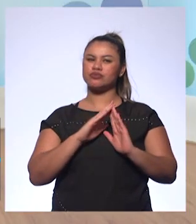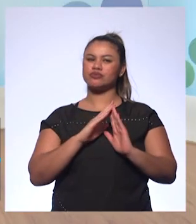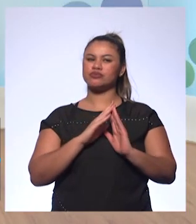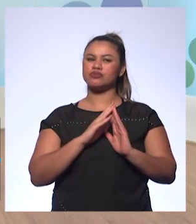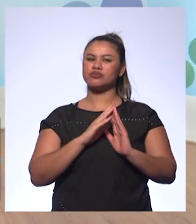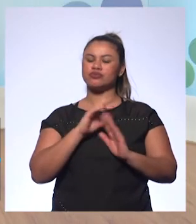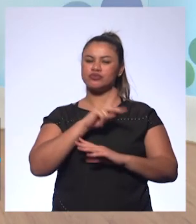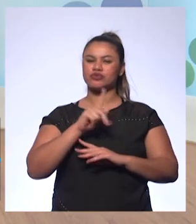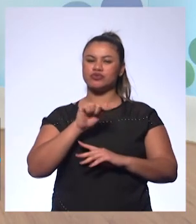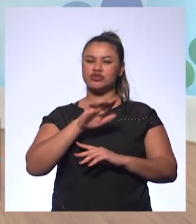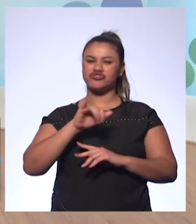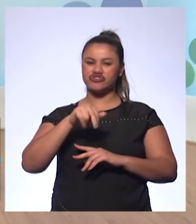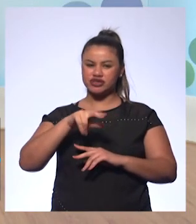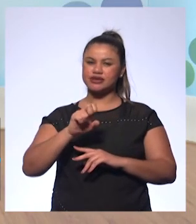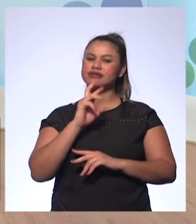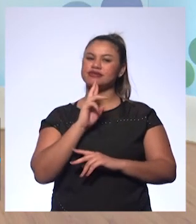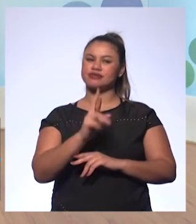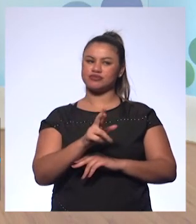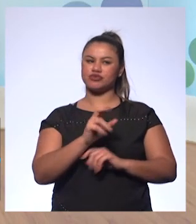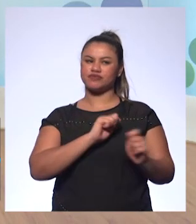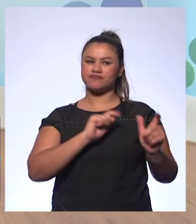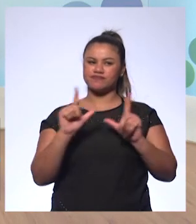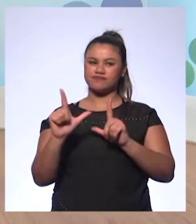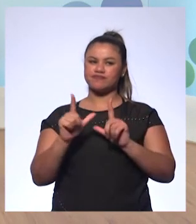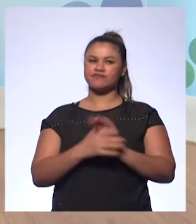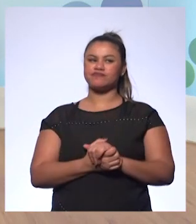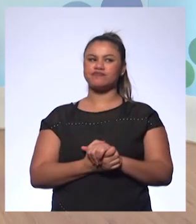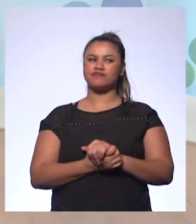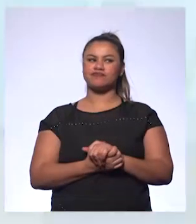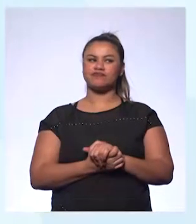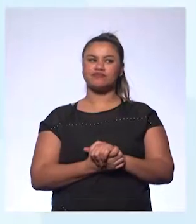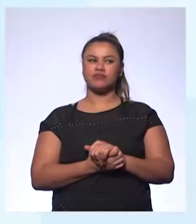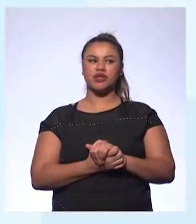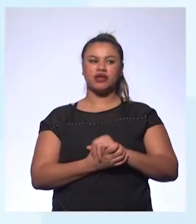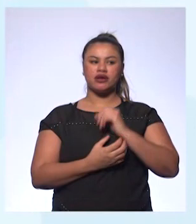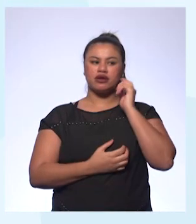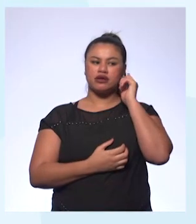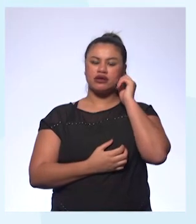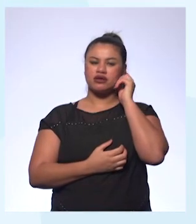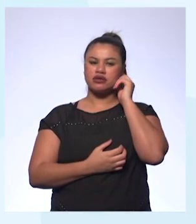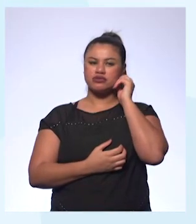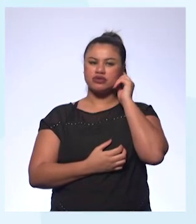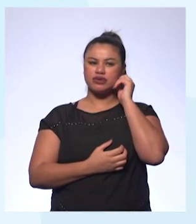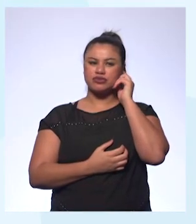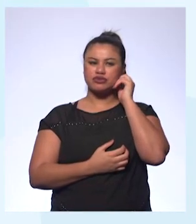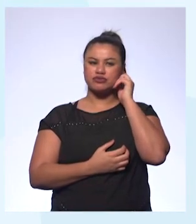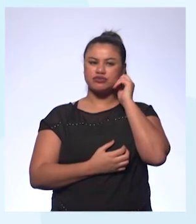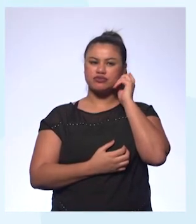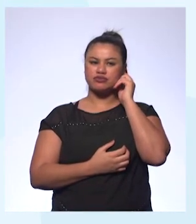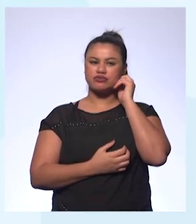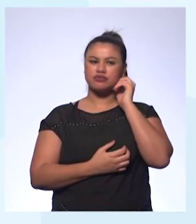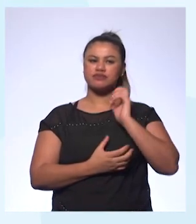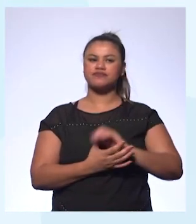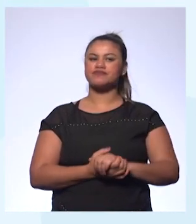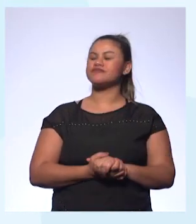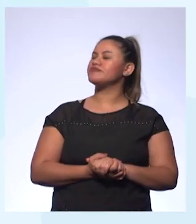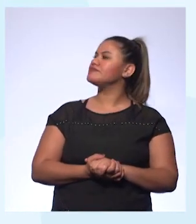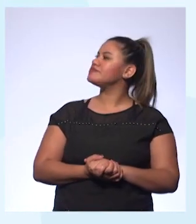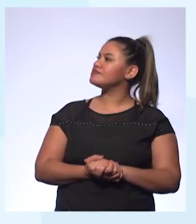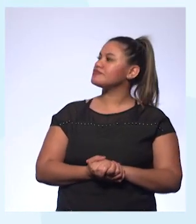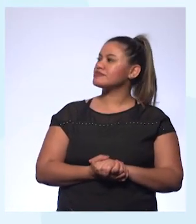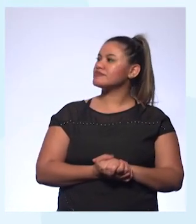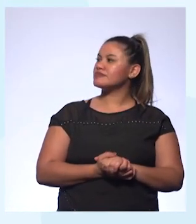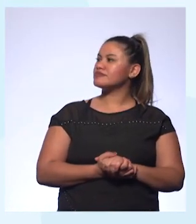professora Giane Ok então vamos lá na tela viu vamos fechar Vamos colocar estão Chihiro e o finishing School